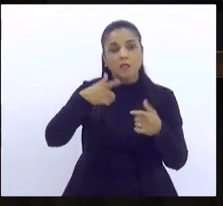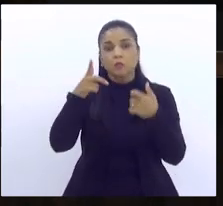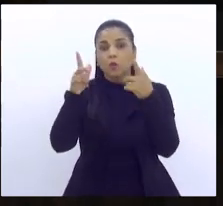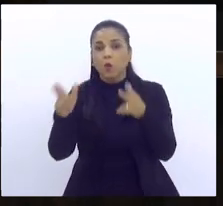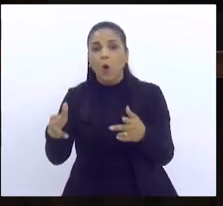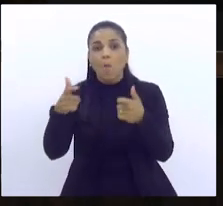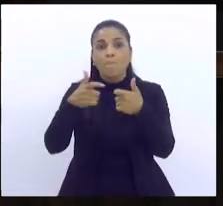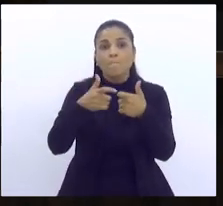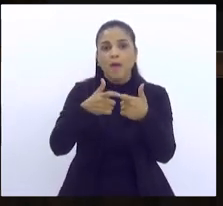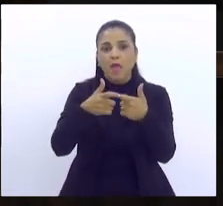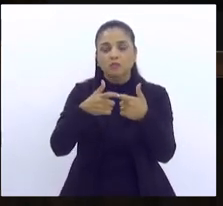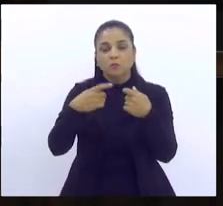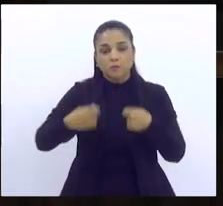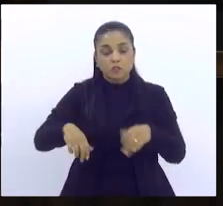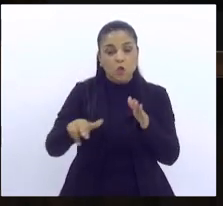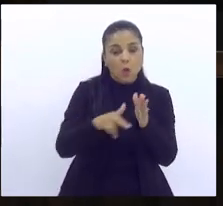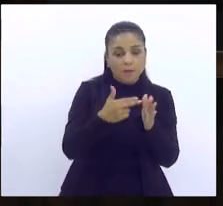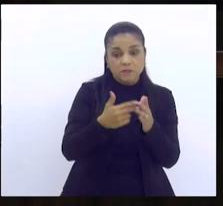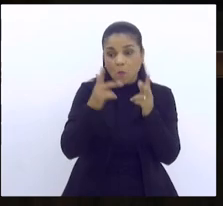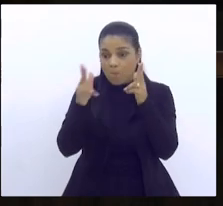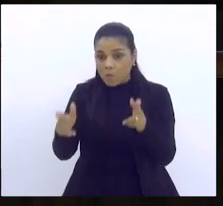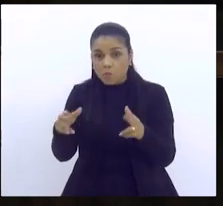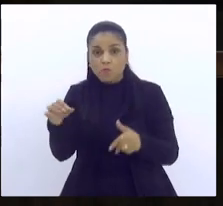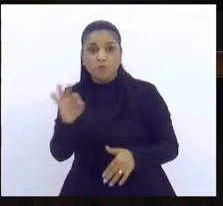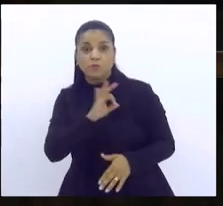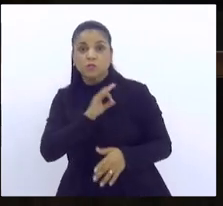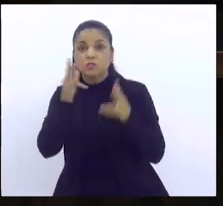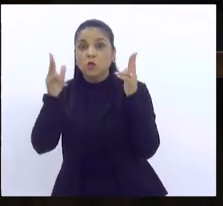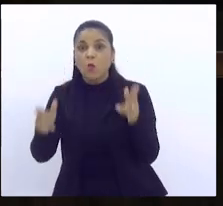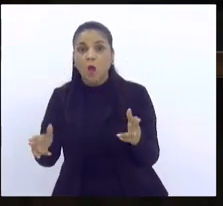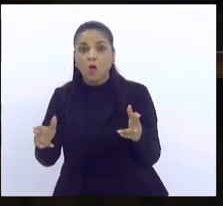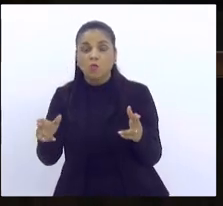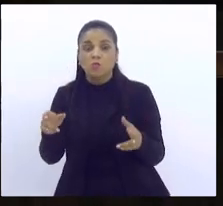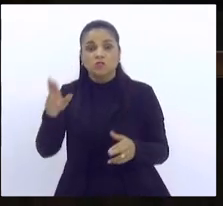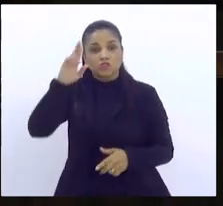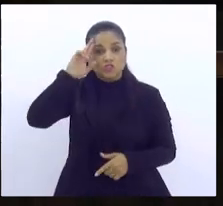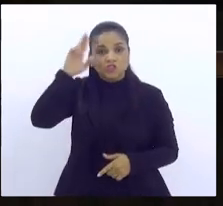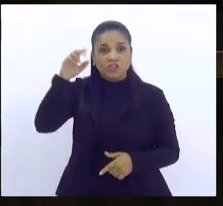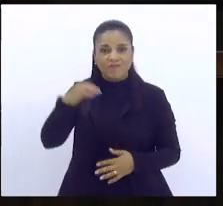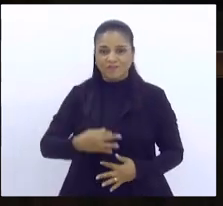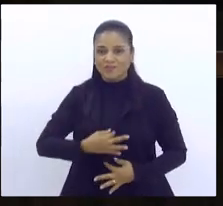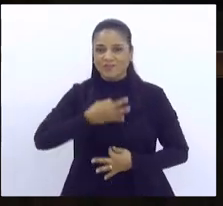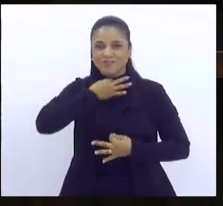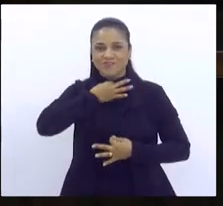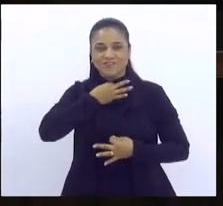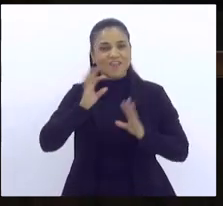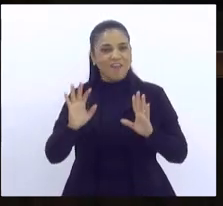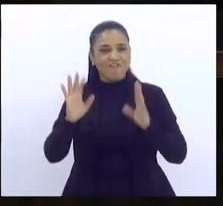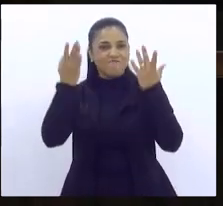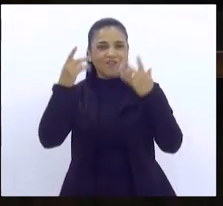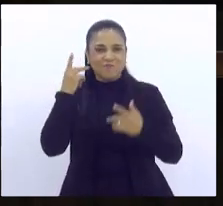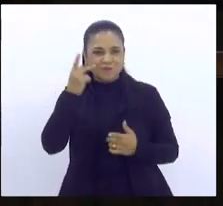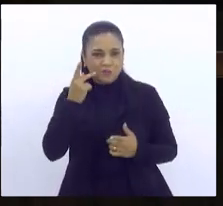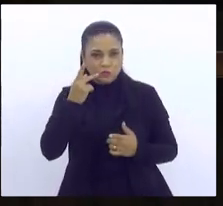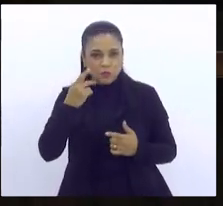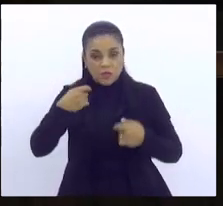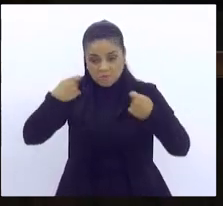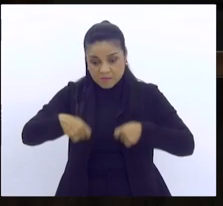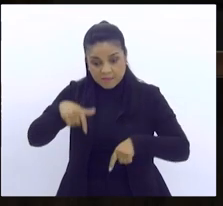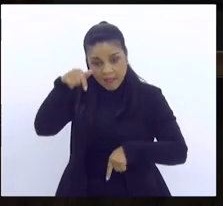precisa de intervenção cirúrgica agora. E eu estou vendo o chefe de polícia que mal entrou de terno e gravatinha em evento político, onde tinha que estar com a bunda